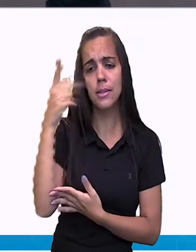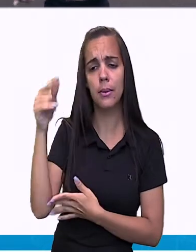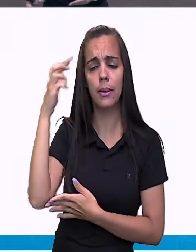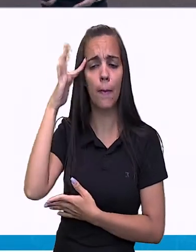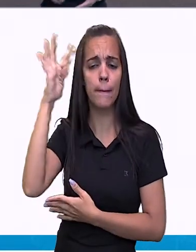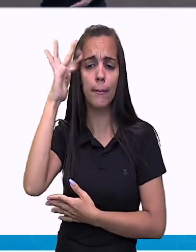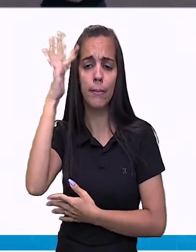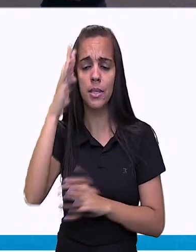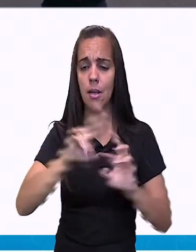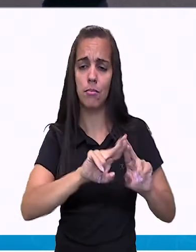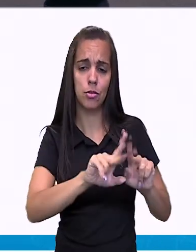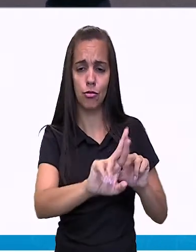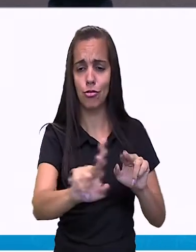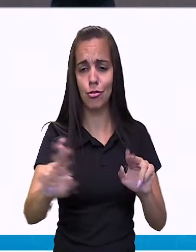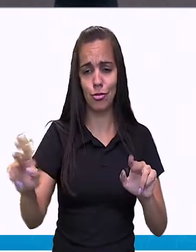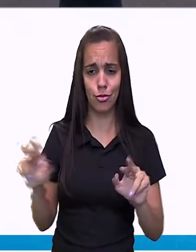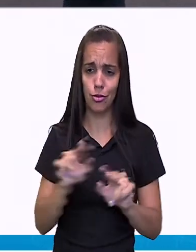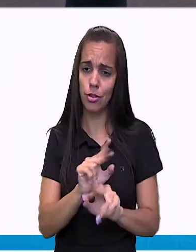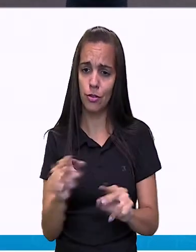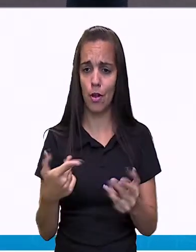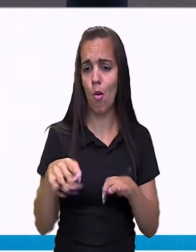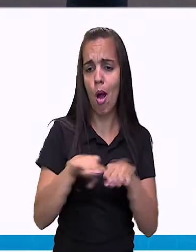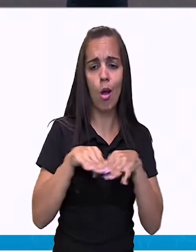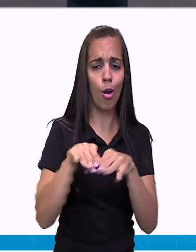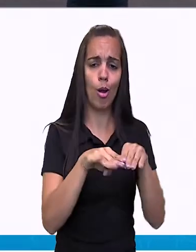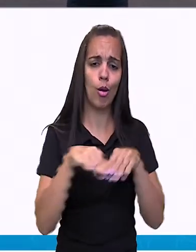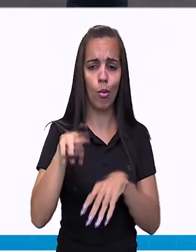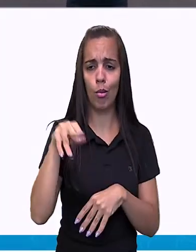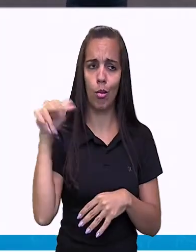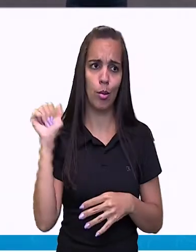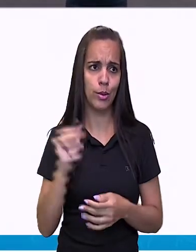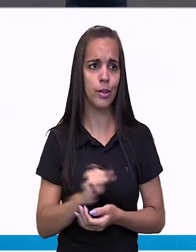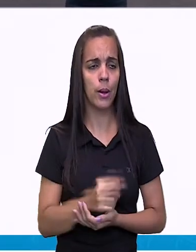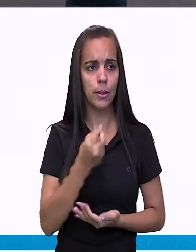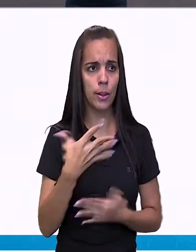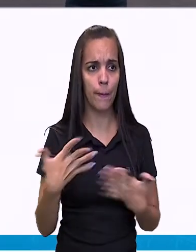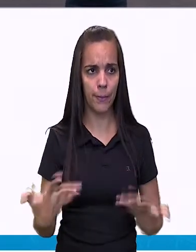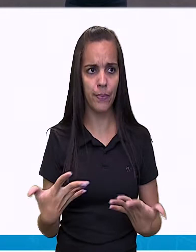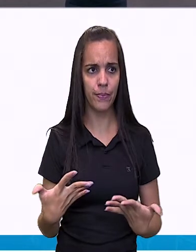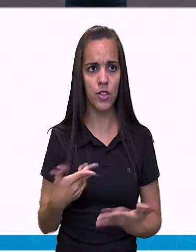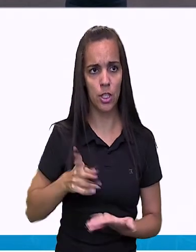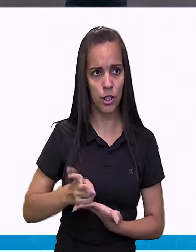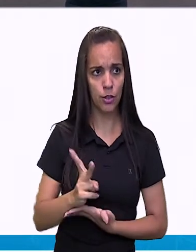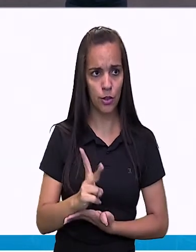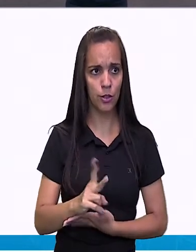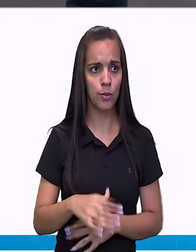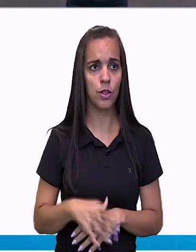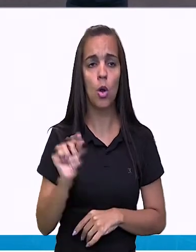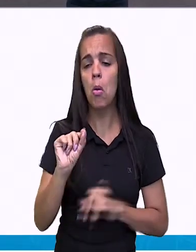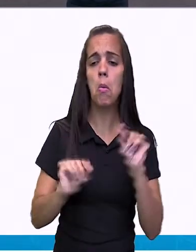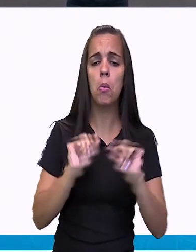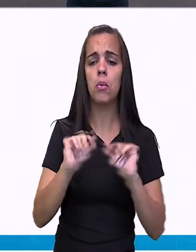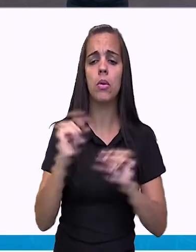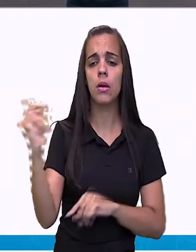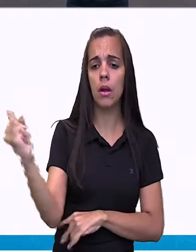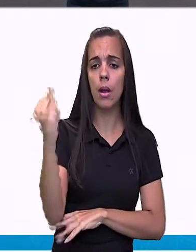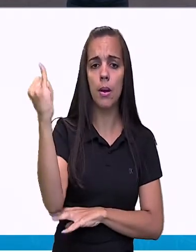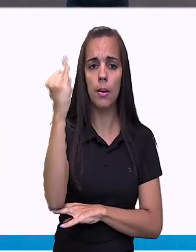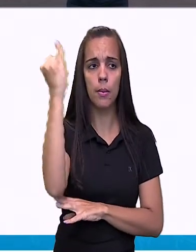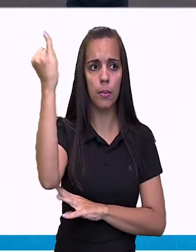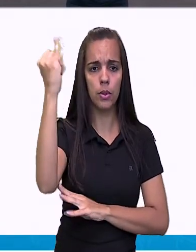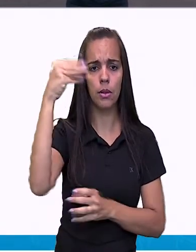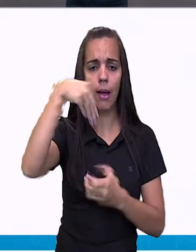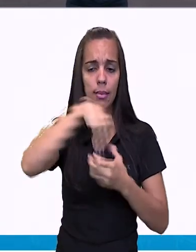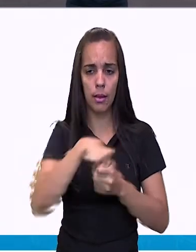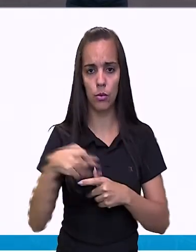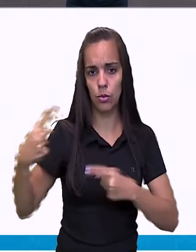outro tem os seus argumentos para apresentar, ok? Bem, dando continuidade, o que é importante então nesse